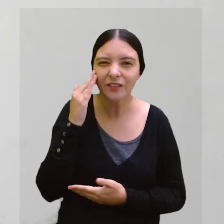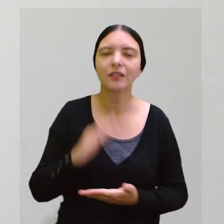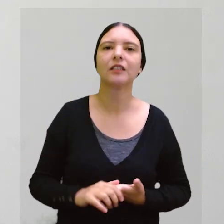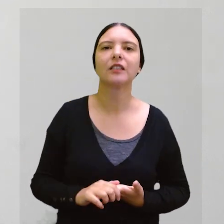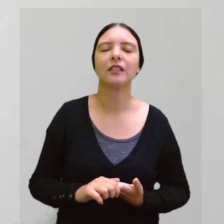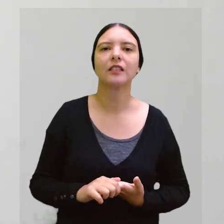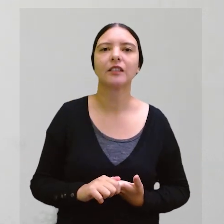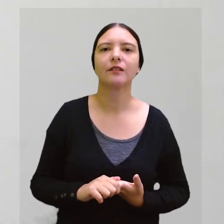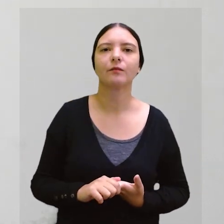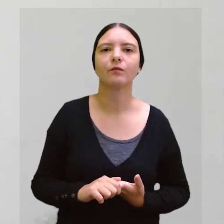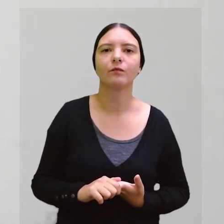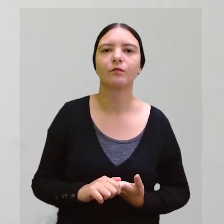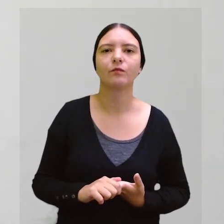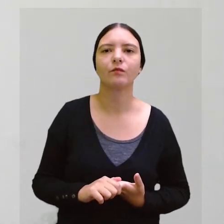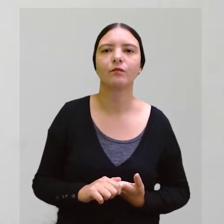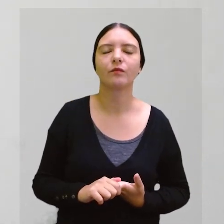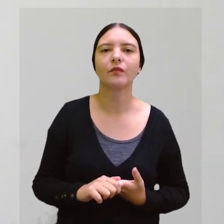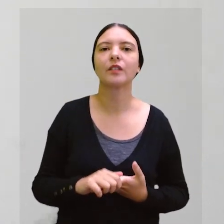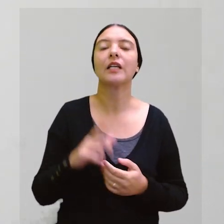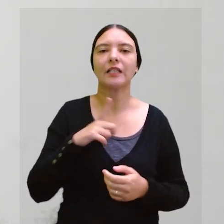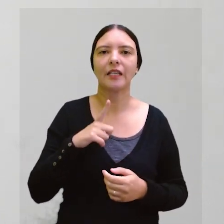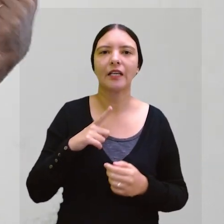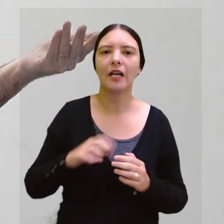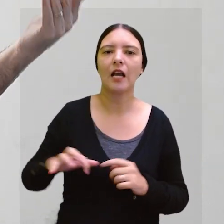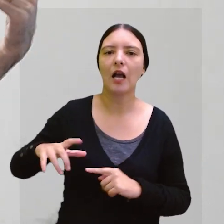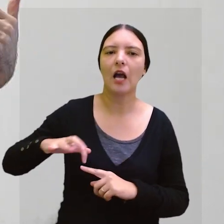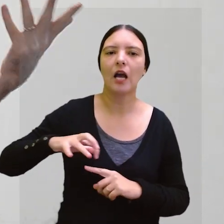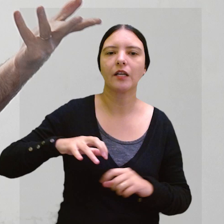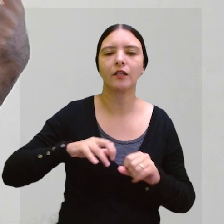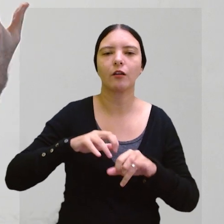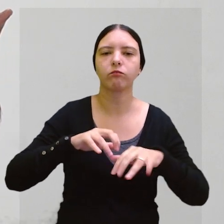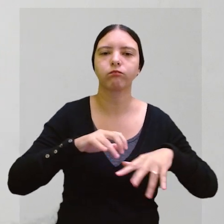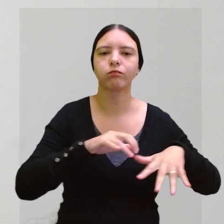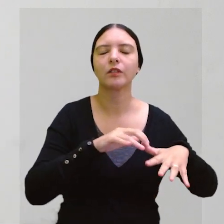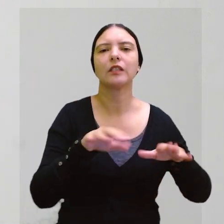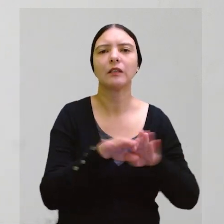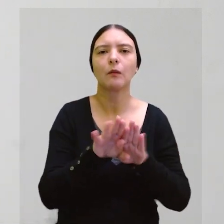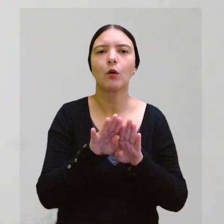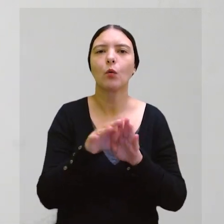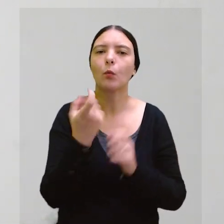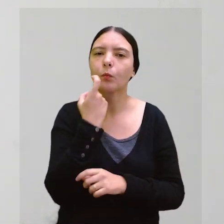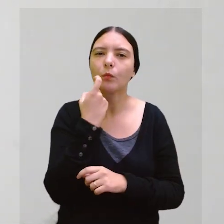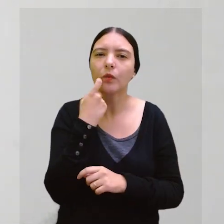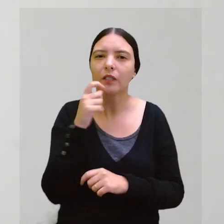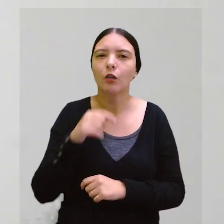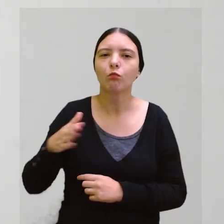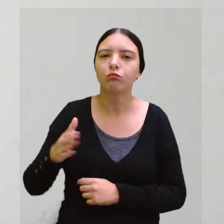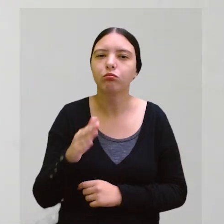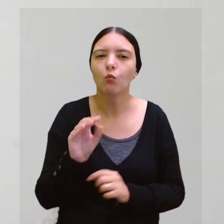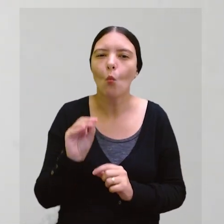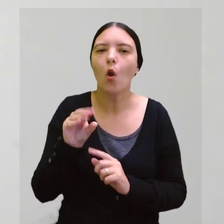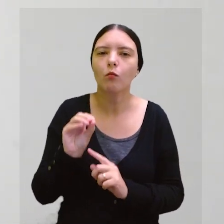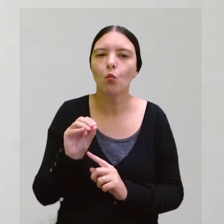Tem o peixe, a aranha tece teias, o peixe beija e morde o que vê. Tem alguma coisa de uma necessidade